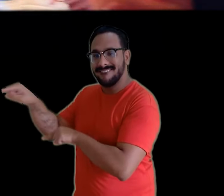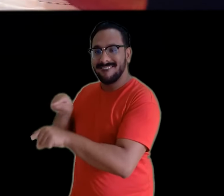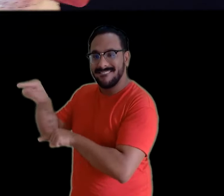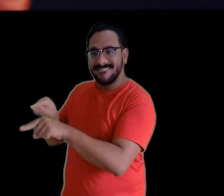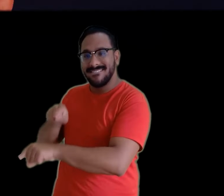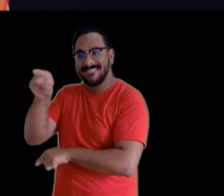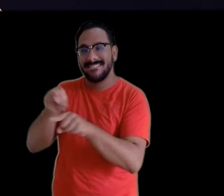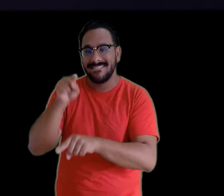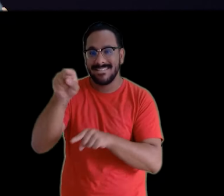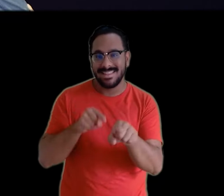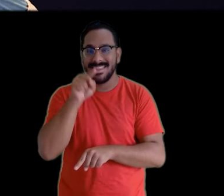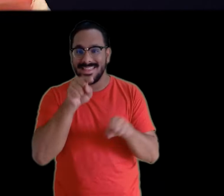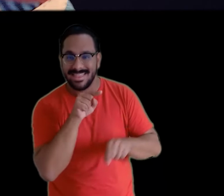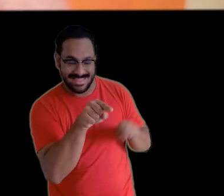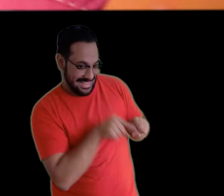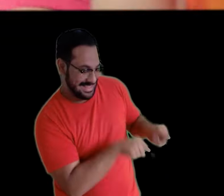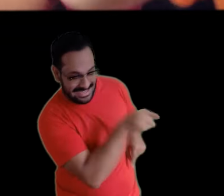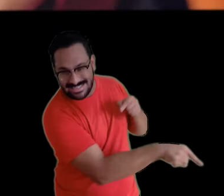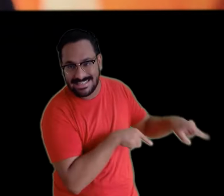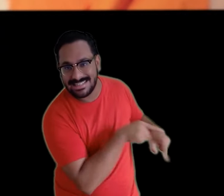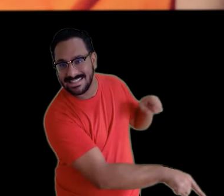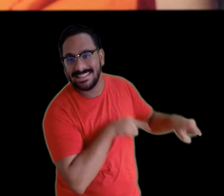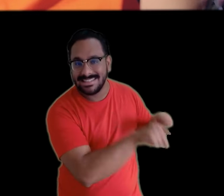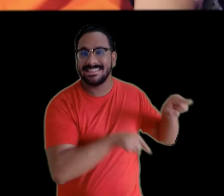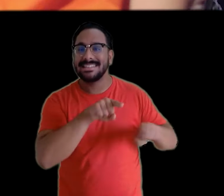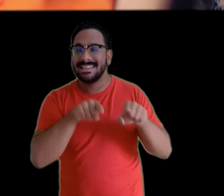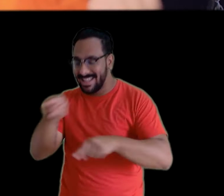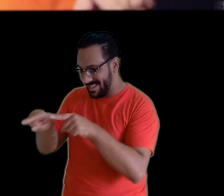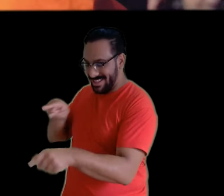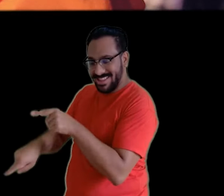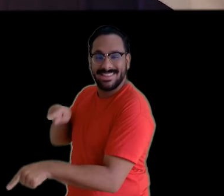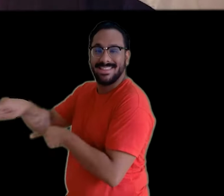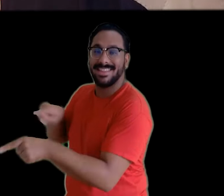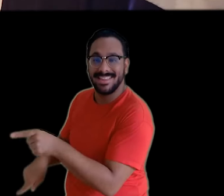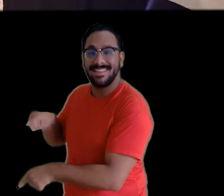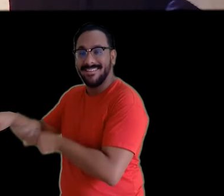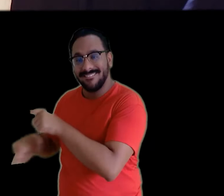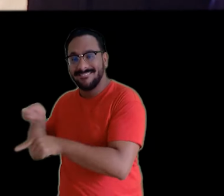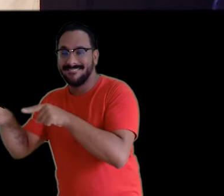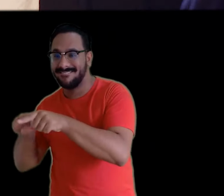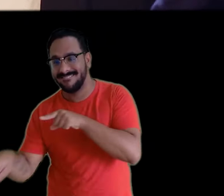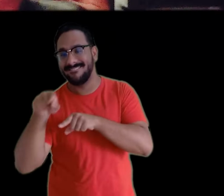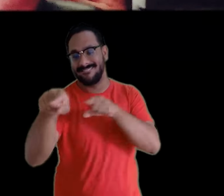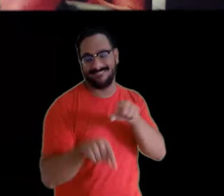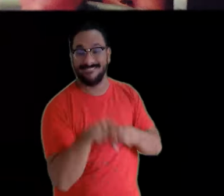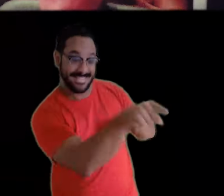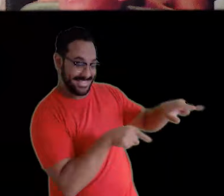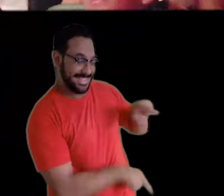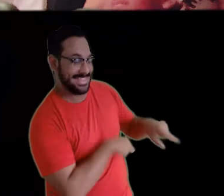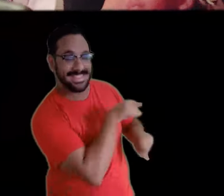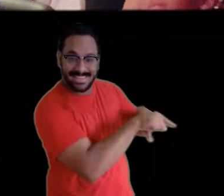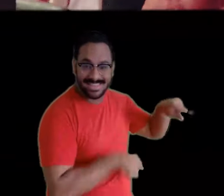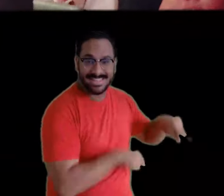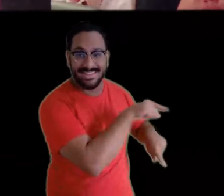ali. Cutuca ali, cutuca aqui, cutuca ali, cati. Com tu alicati, cutuca aqui, cutuca ali. Cutuca ali, cutuca aqui, cutuca ali,